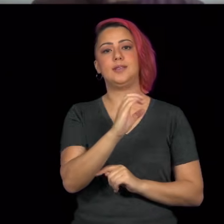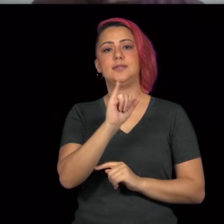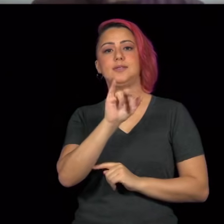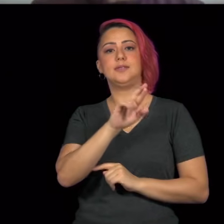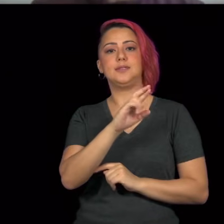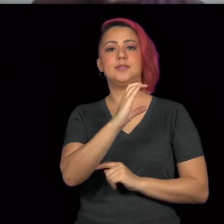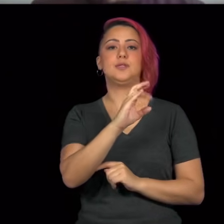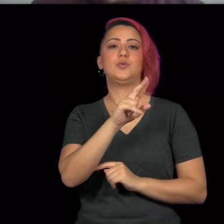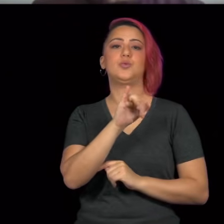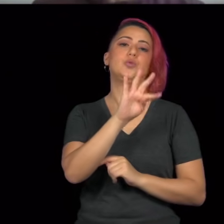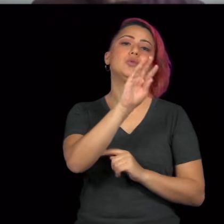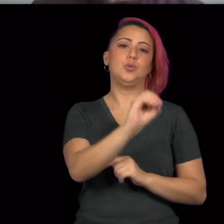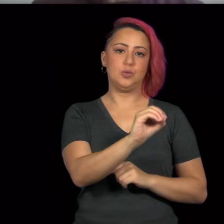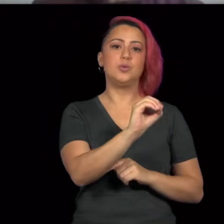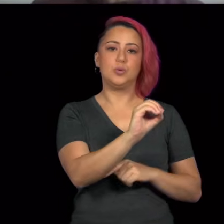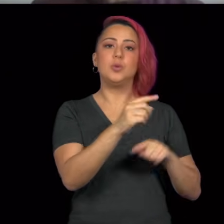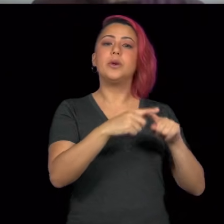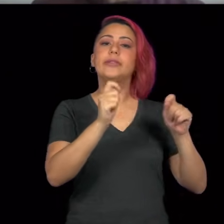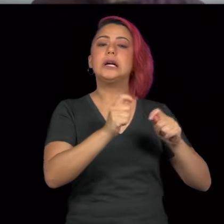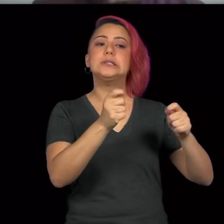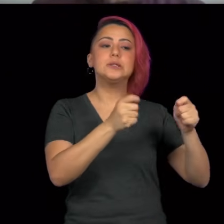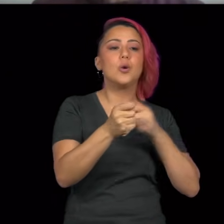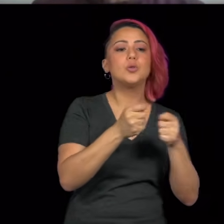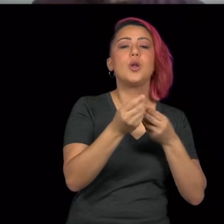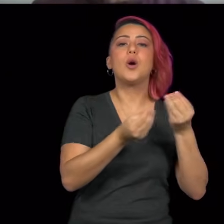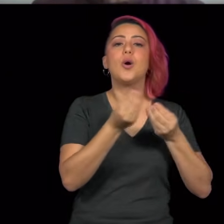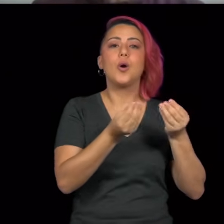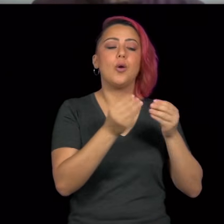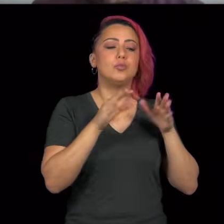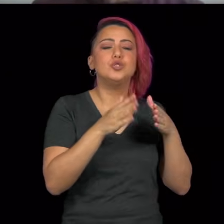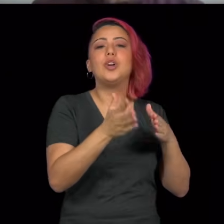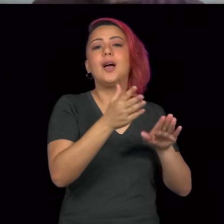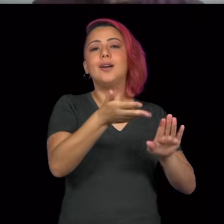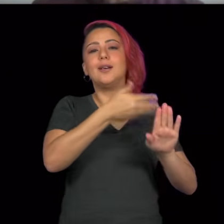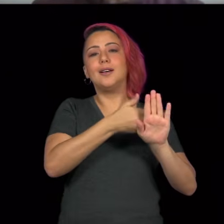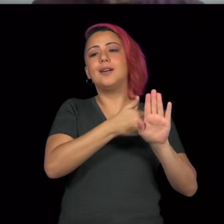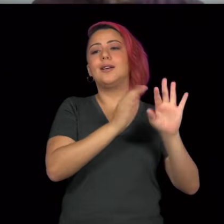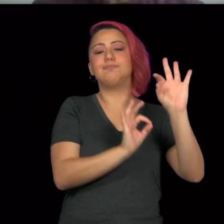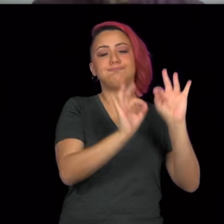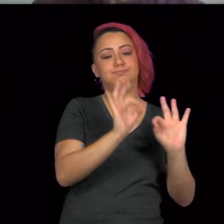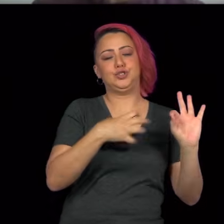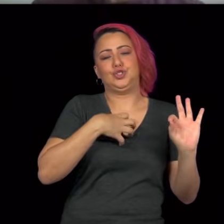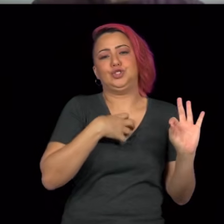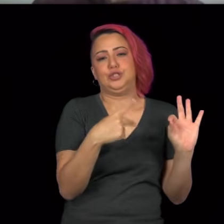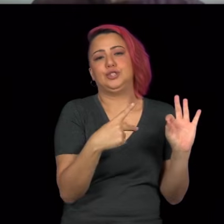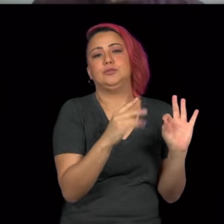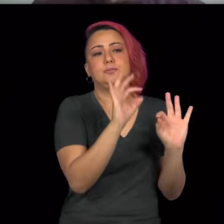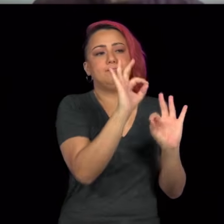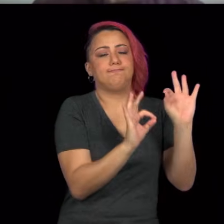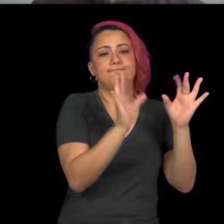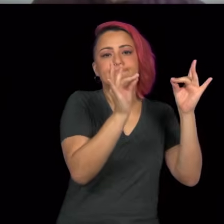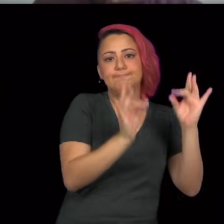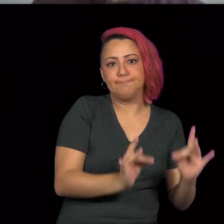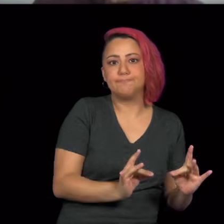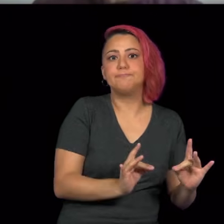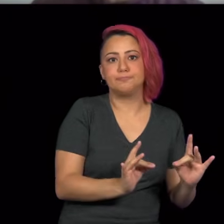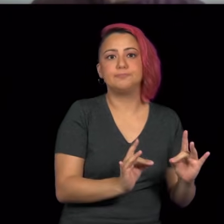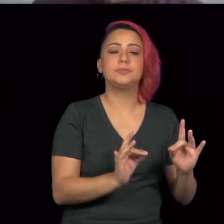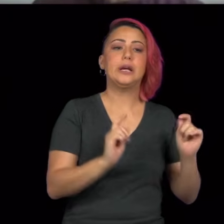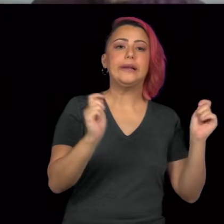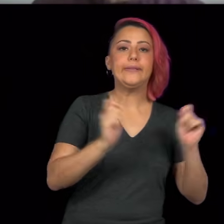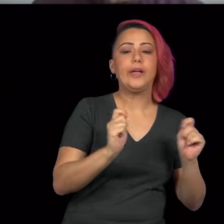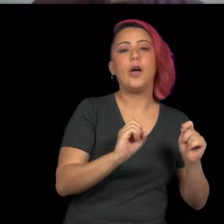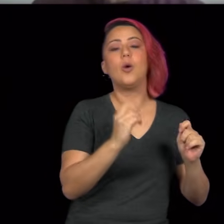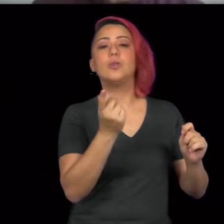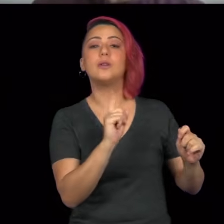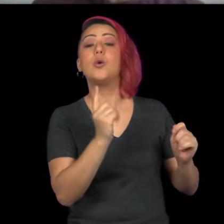do circuito, que passa a ser controlado pela lógica projetada através dessas portas. Tá? Que permitem ou não a passagem